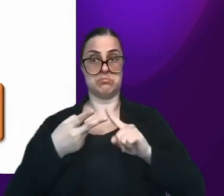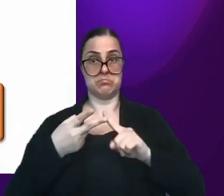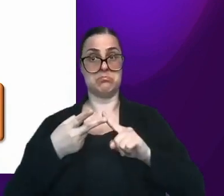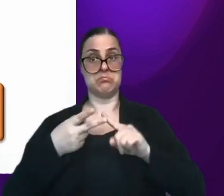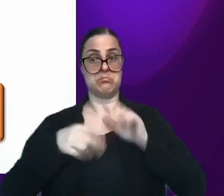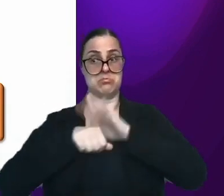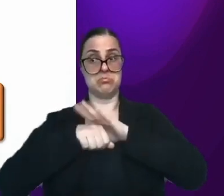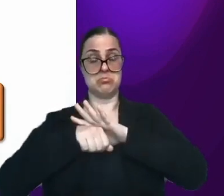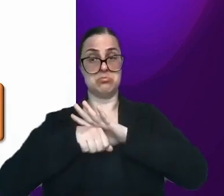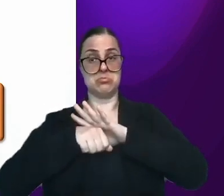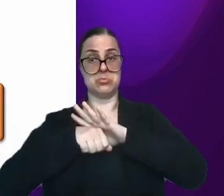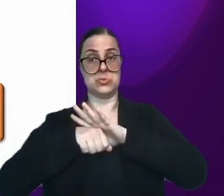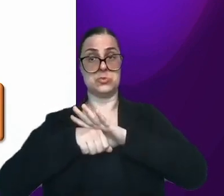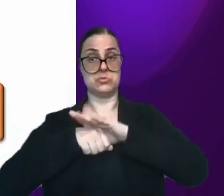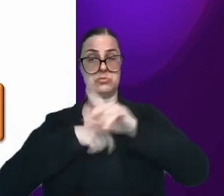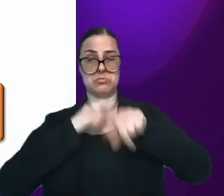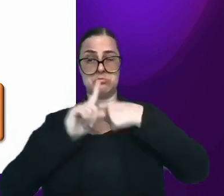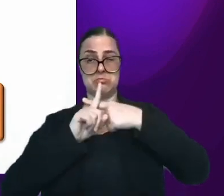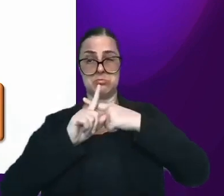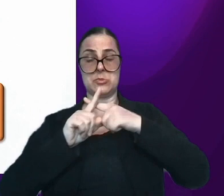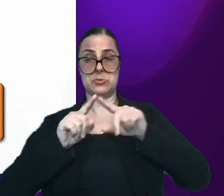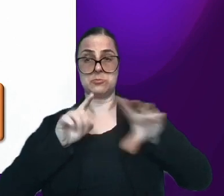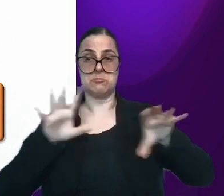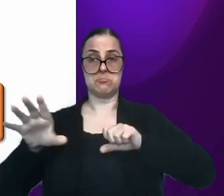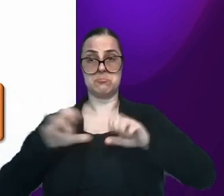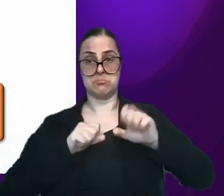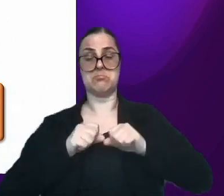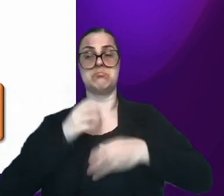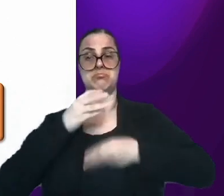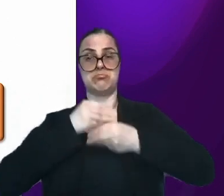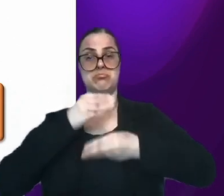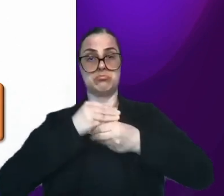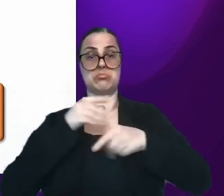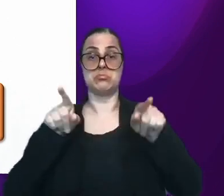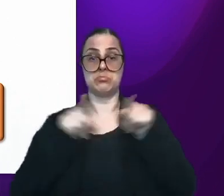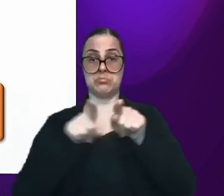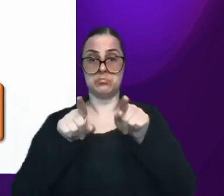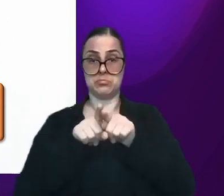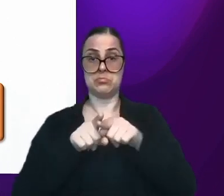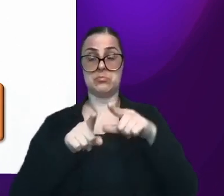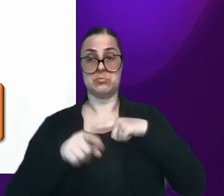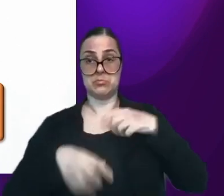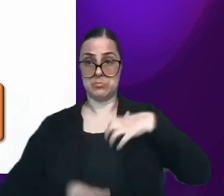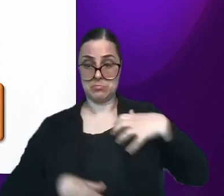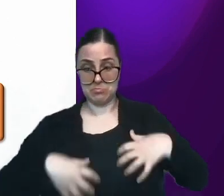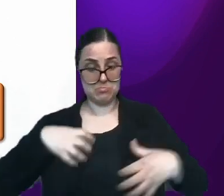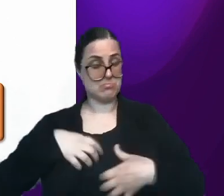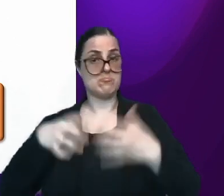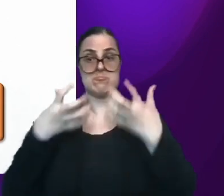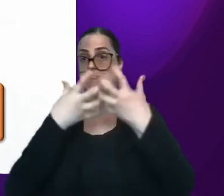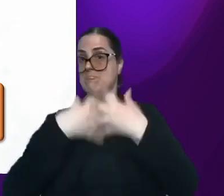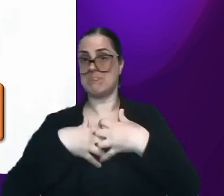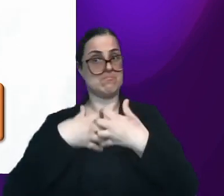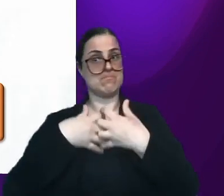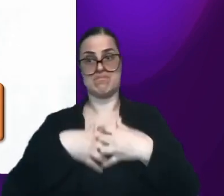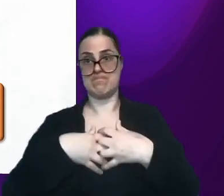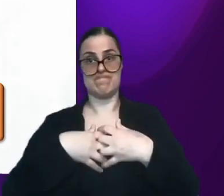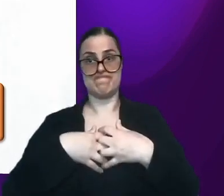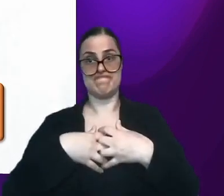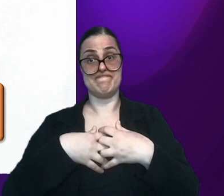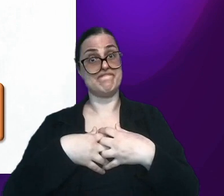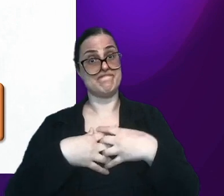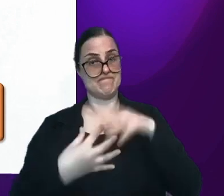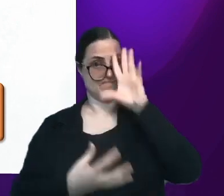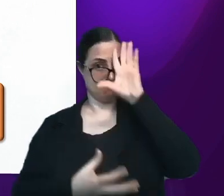a redução do refil vascular, já foi aqui comentado também, a diminuição de pré-carga e